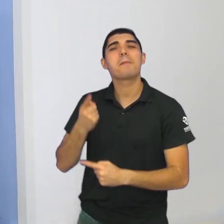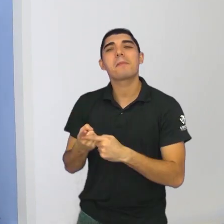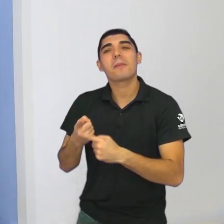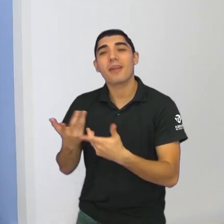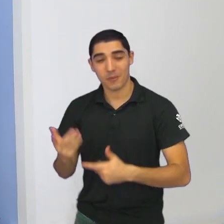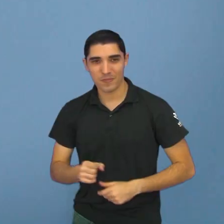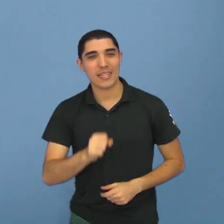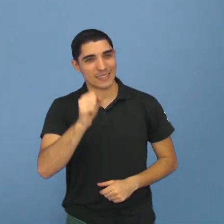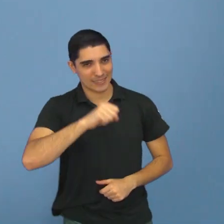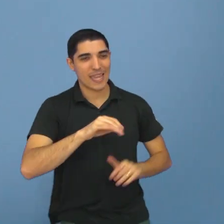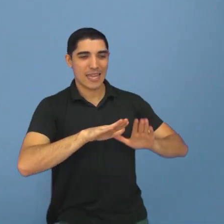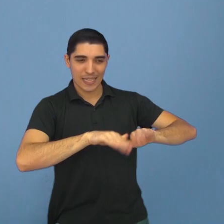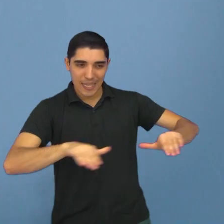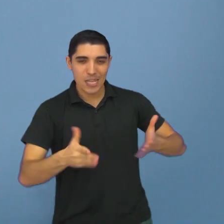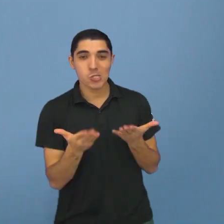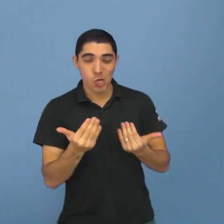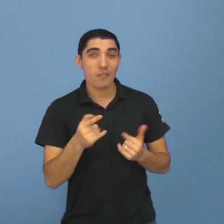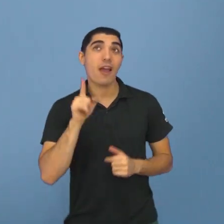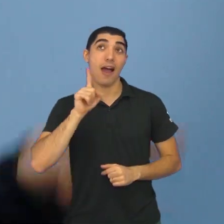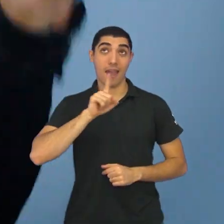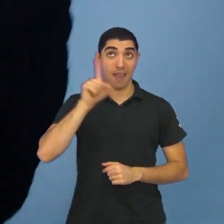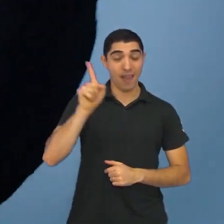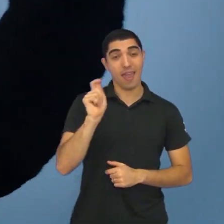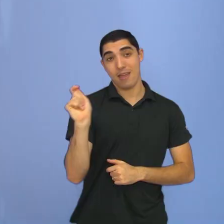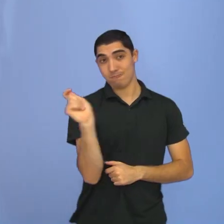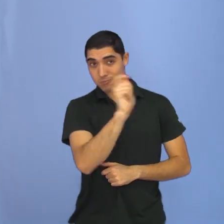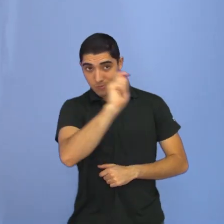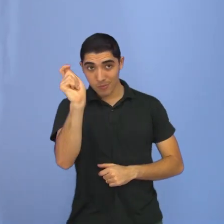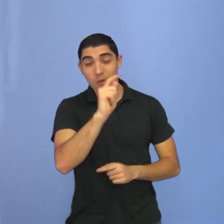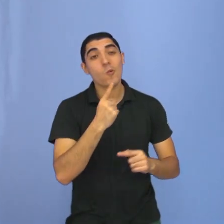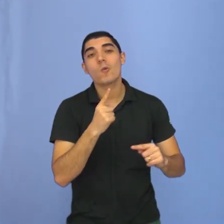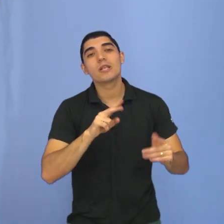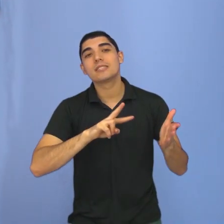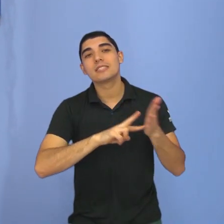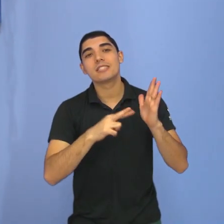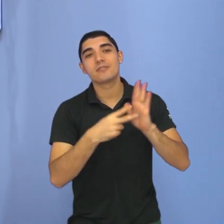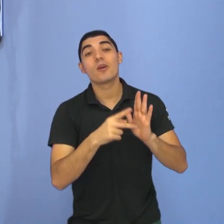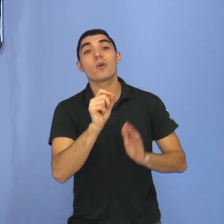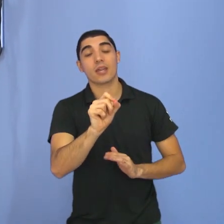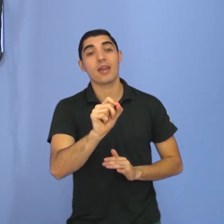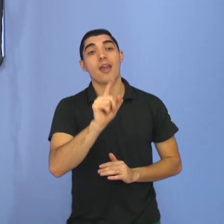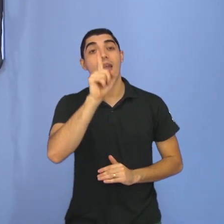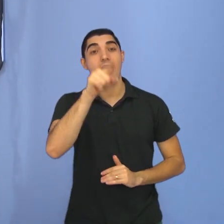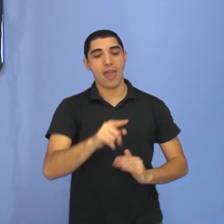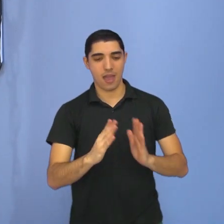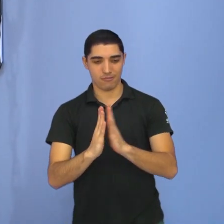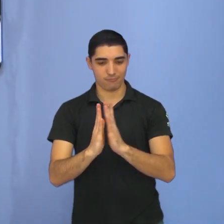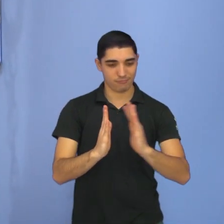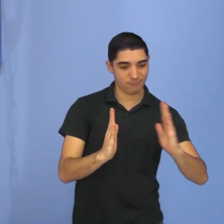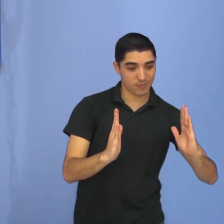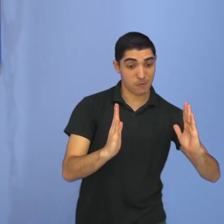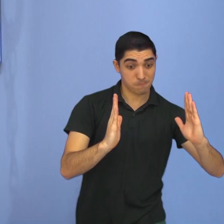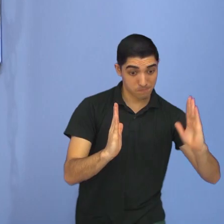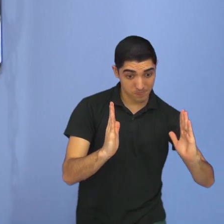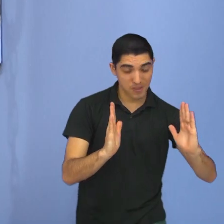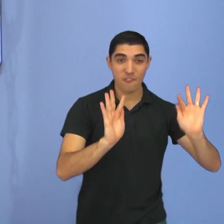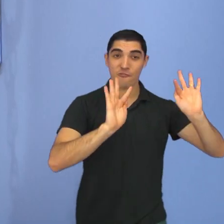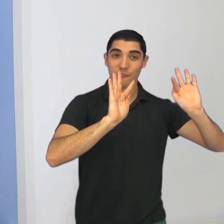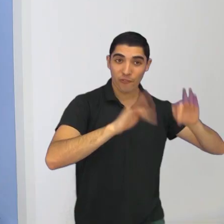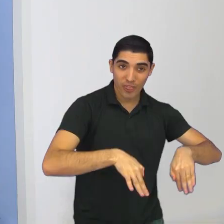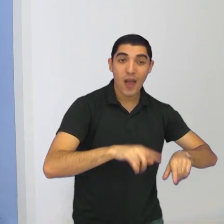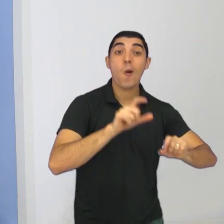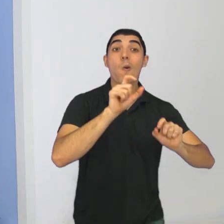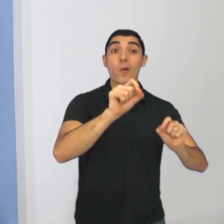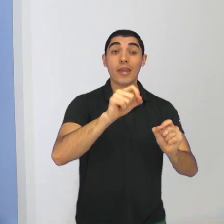né? É, exatamente. Crianças e jovens. Então, esse é o sino que celebra o ciclo, né, que se encerra aqui,